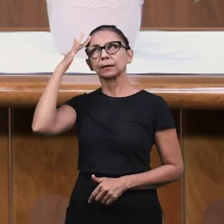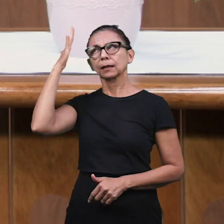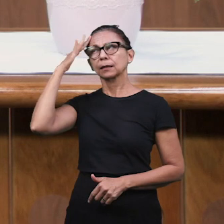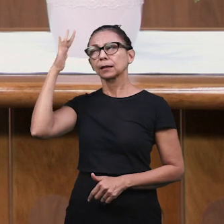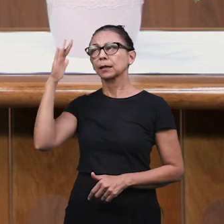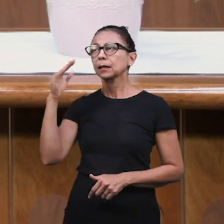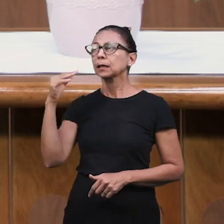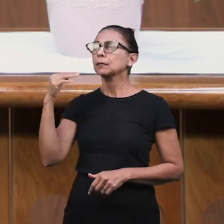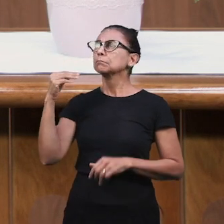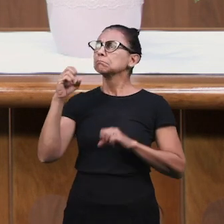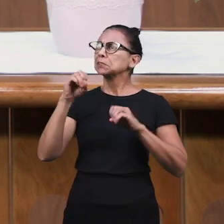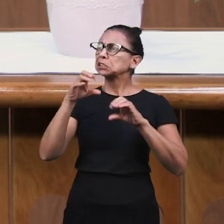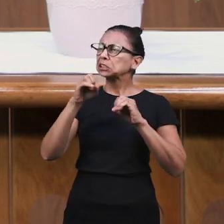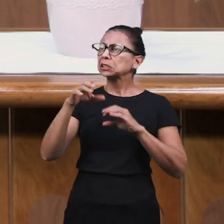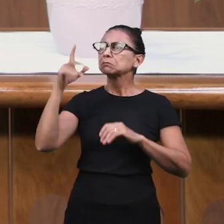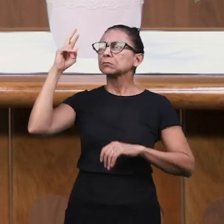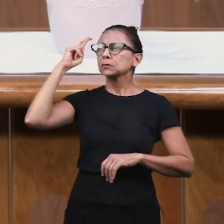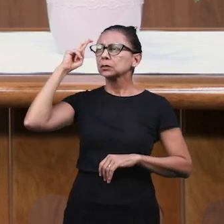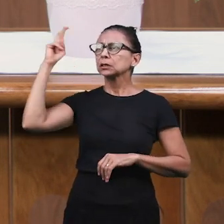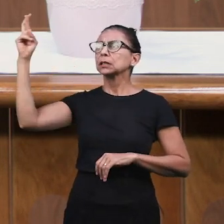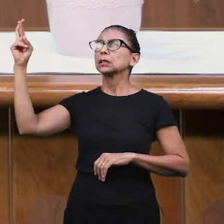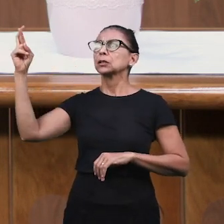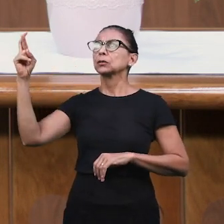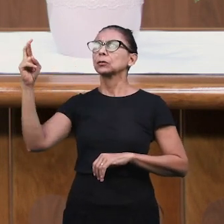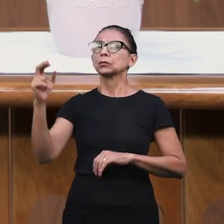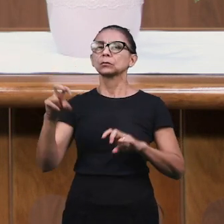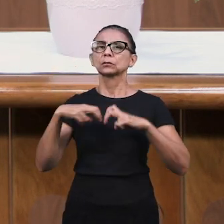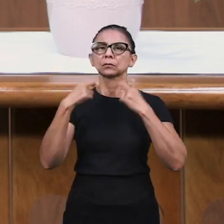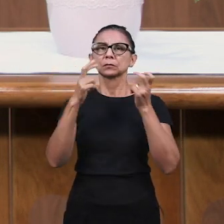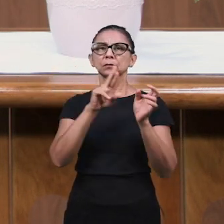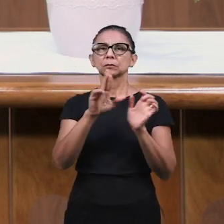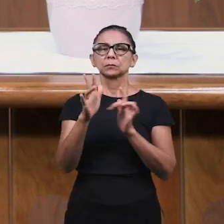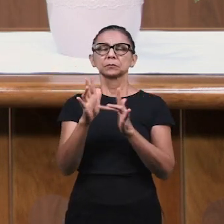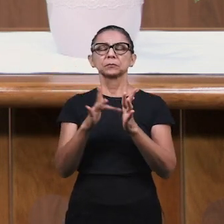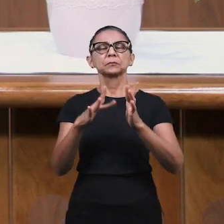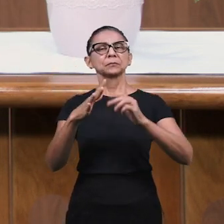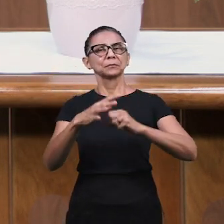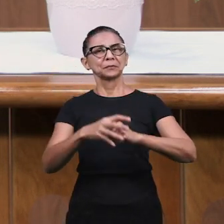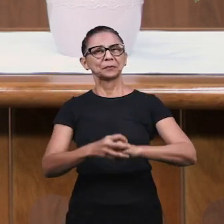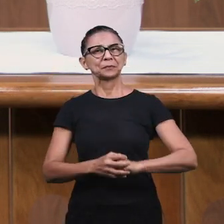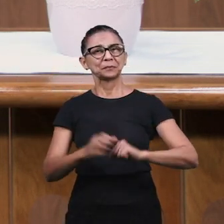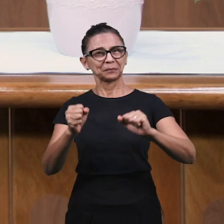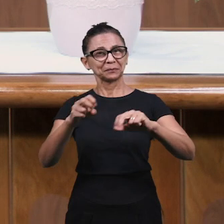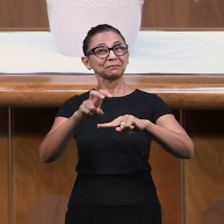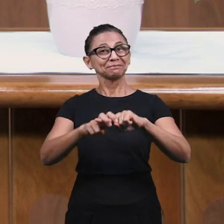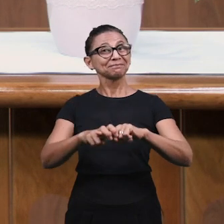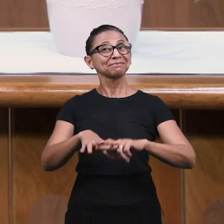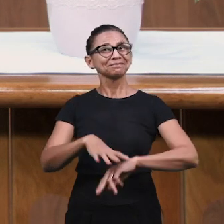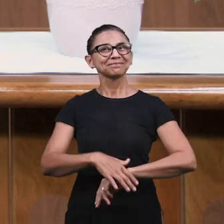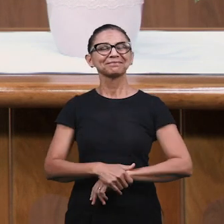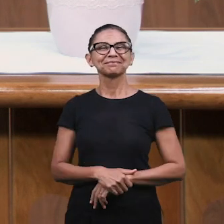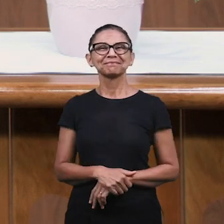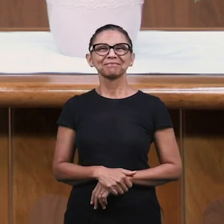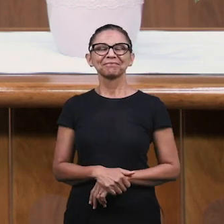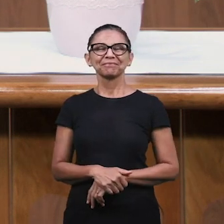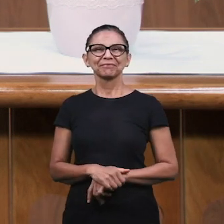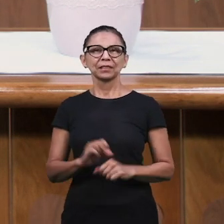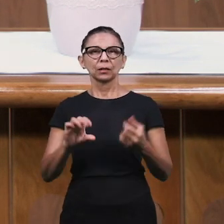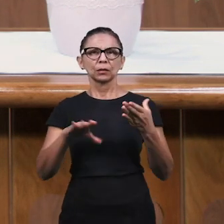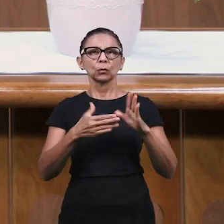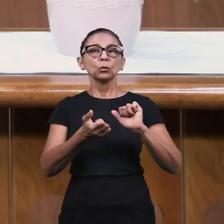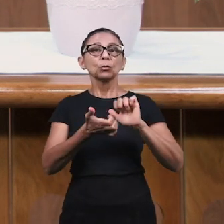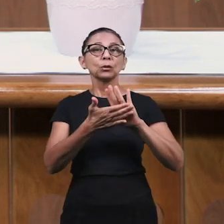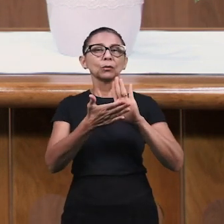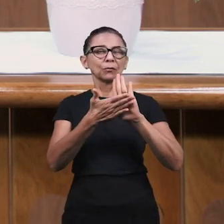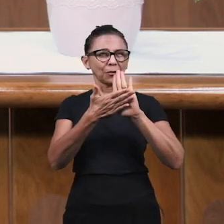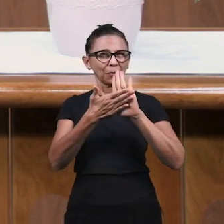Teu ensino. Nos abençoa, visita-nos, é o clamor que fazemos em nome de Jesus. Amém. Todos podem se sentar? Nós vamos cantar um louvor